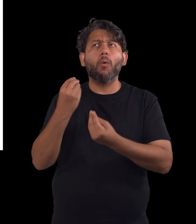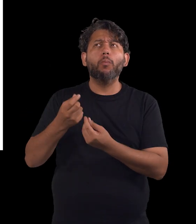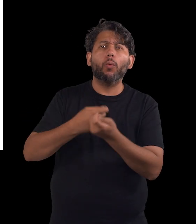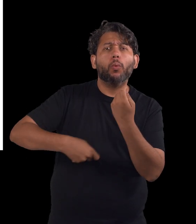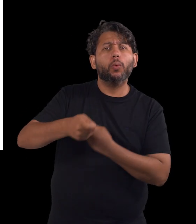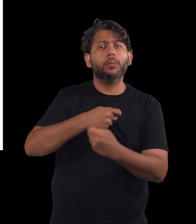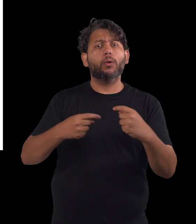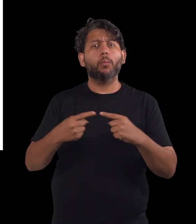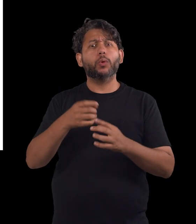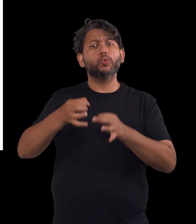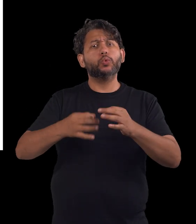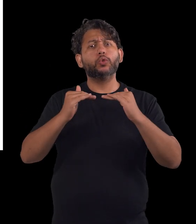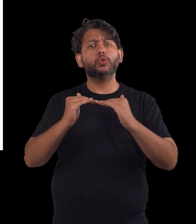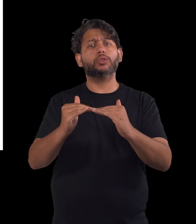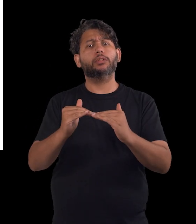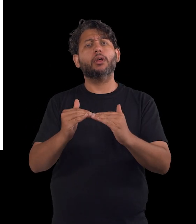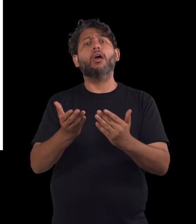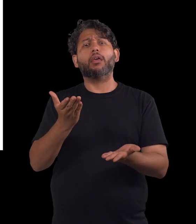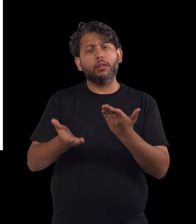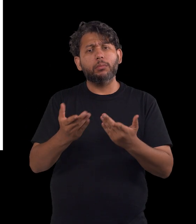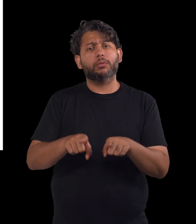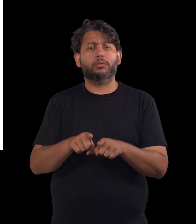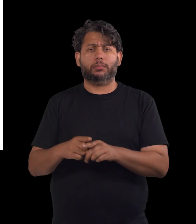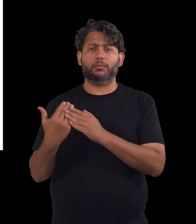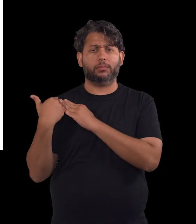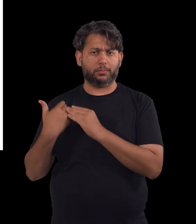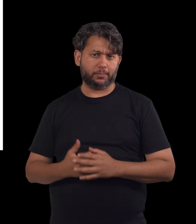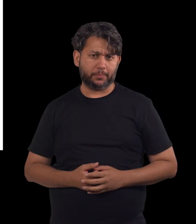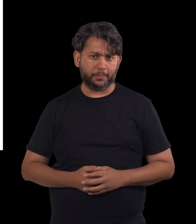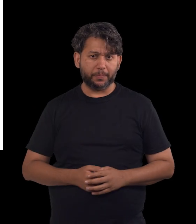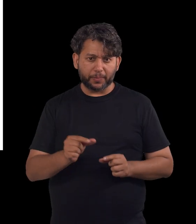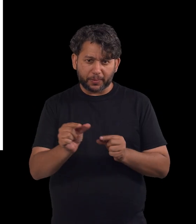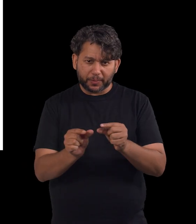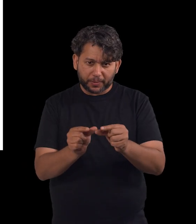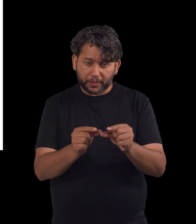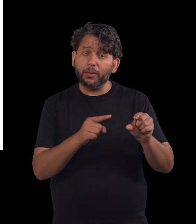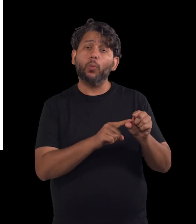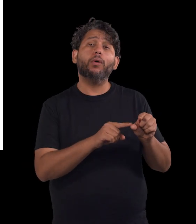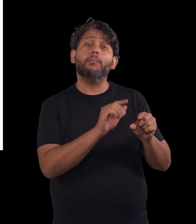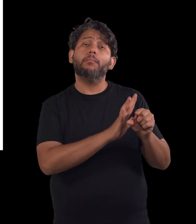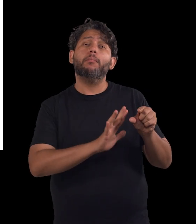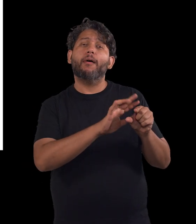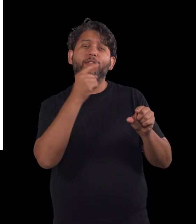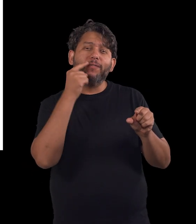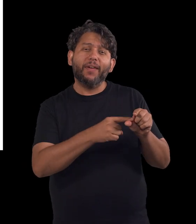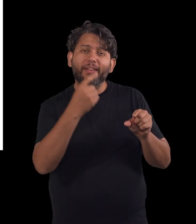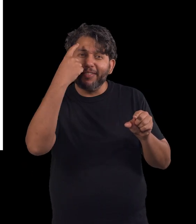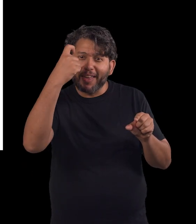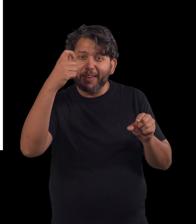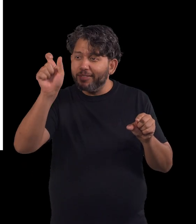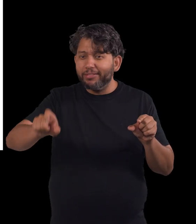sobre economia sob uma perspectiva de justiça, equilíbrio e responsabilidade. As peças trazem